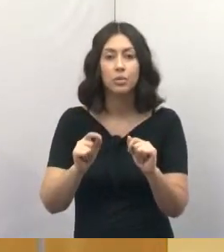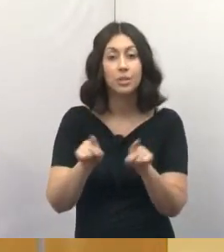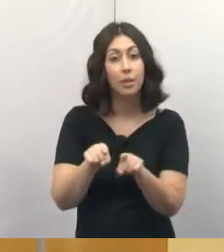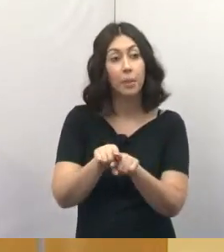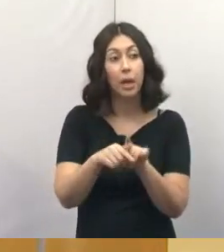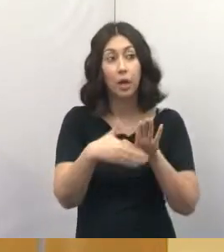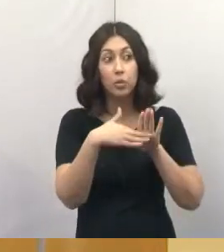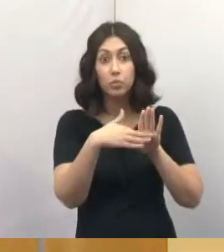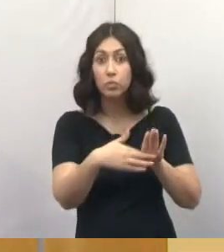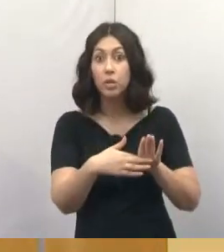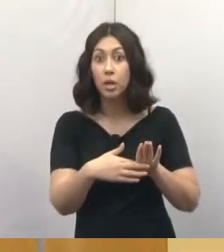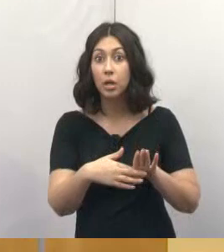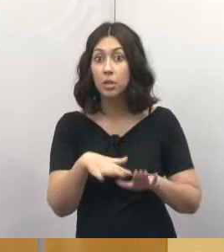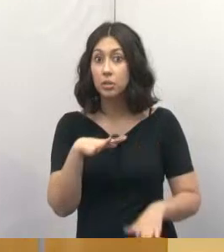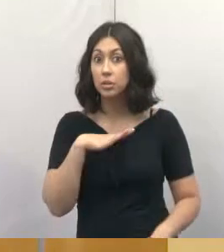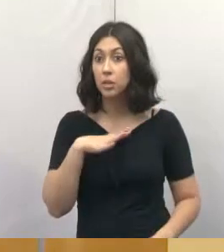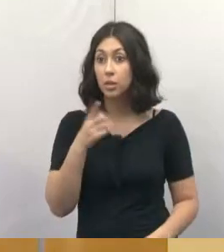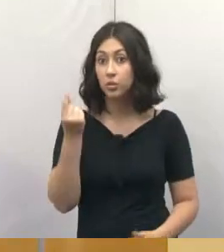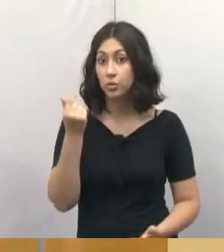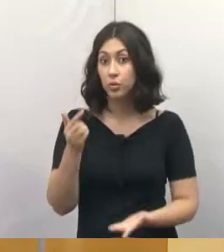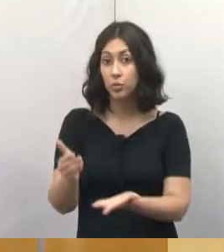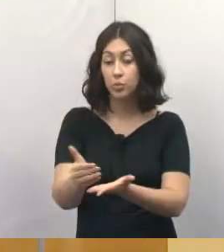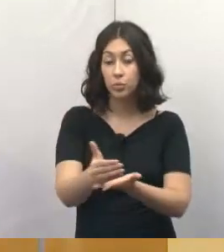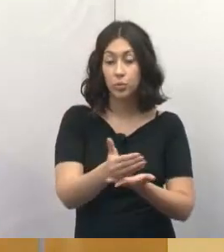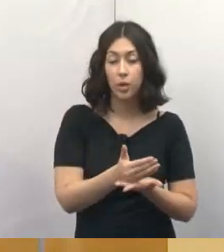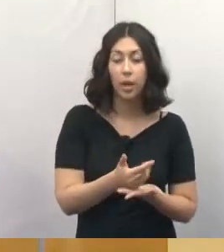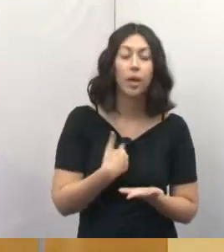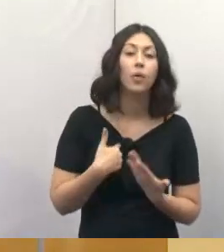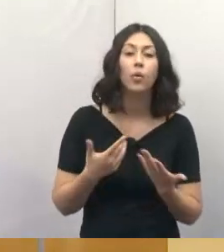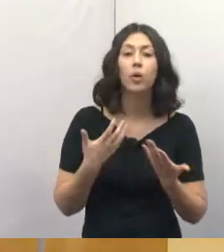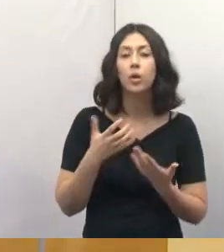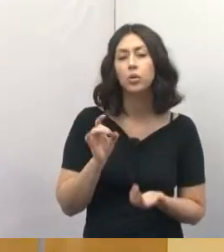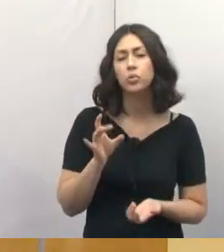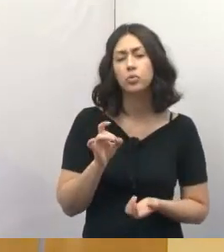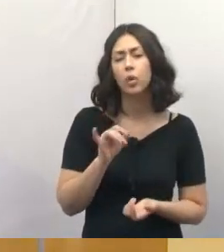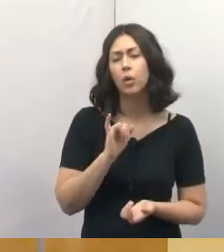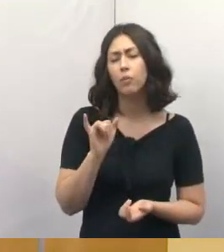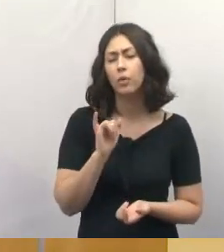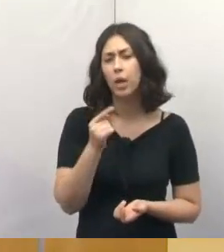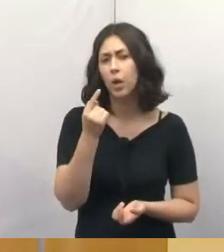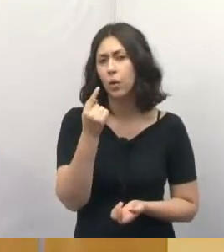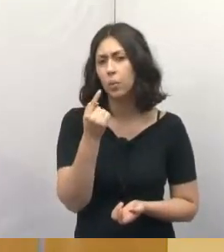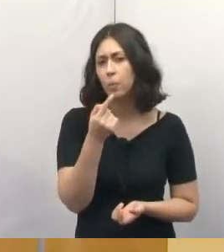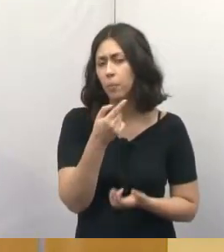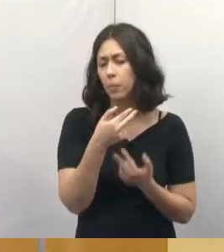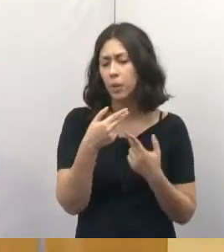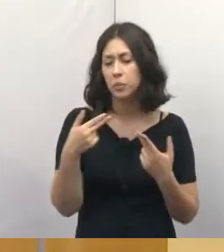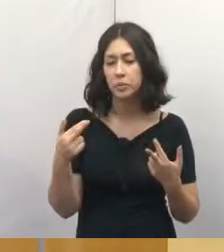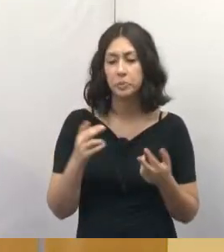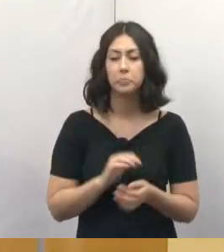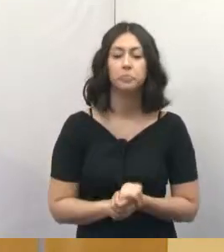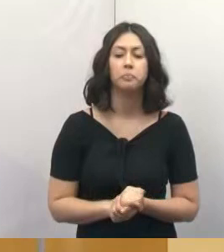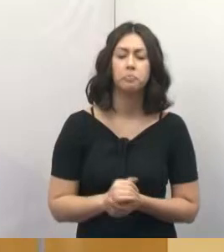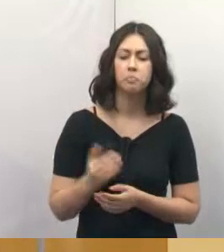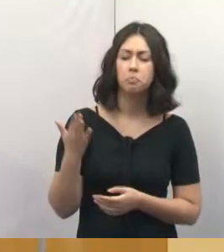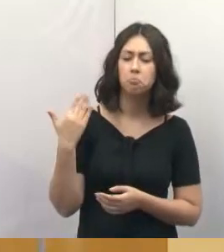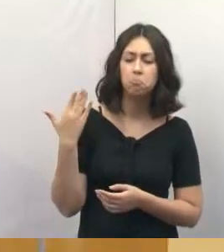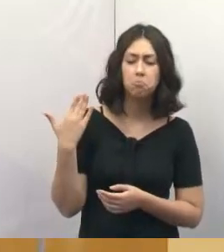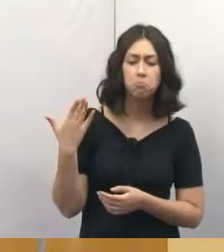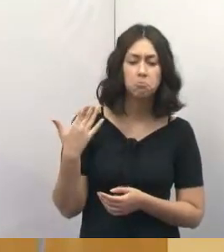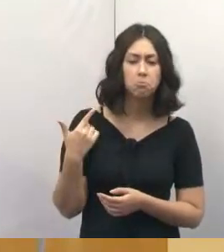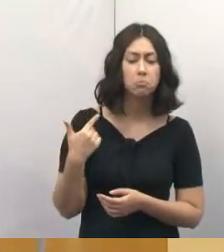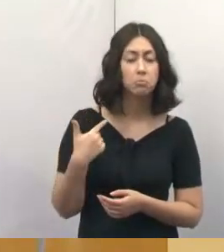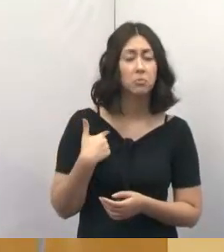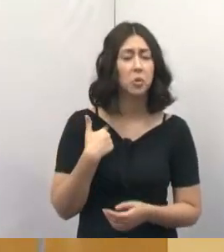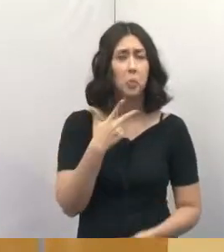do município. E eu quero só citar um caso prático, Rodrigo. Há pouco tempo atrás, se eu